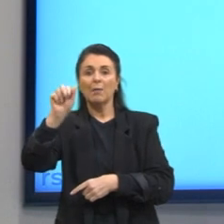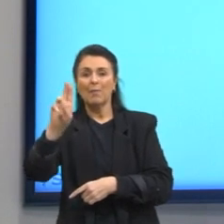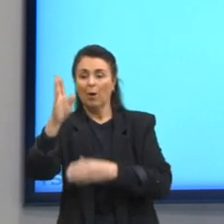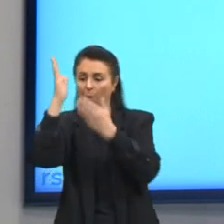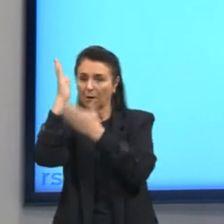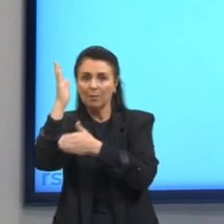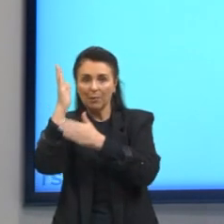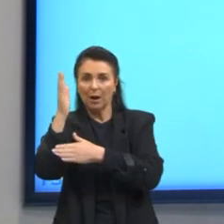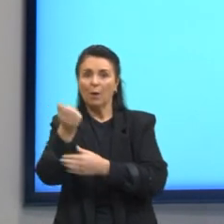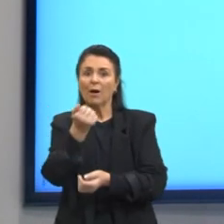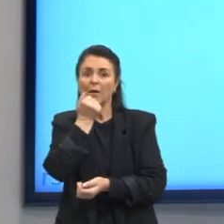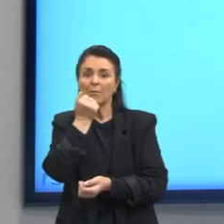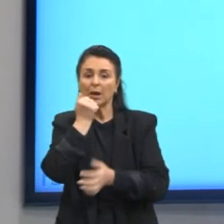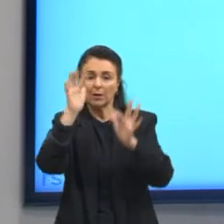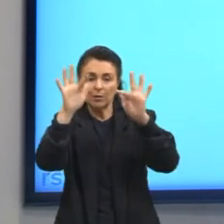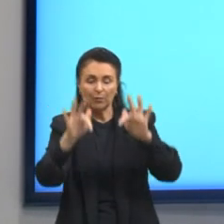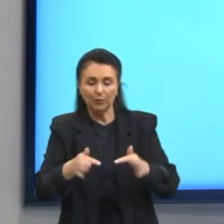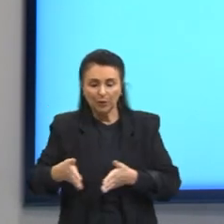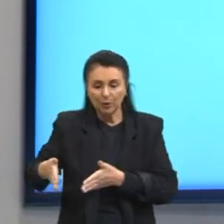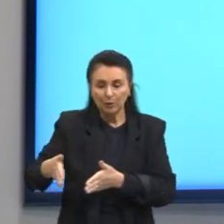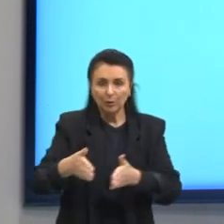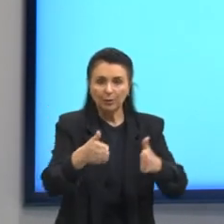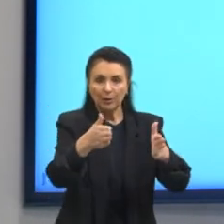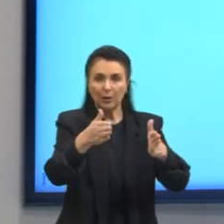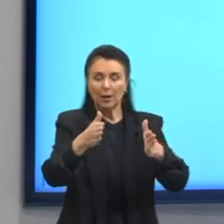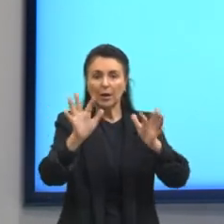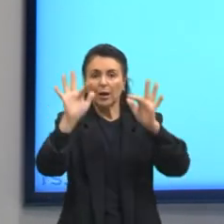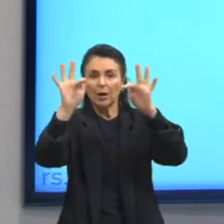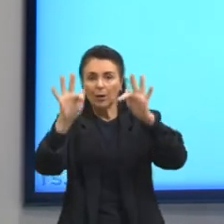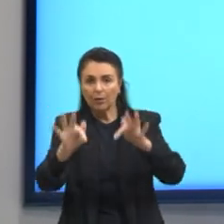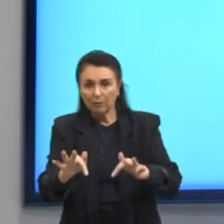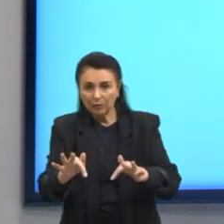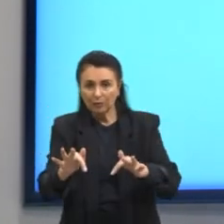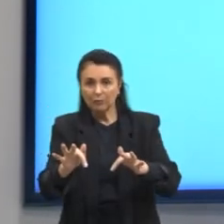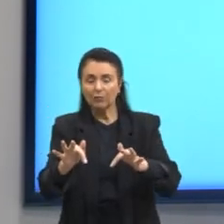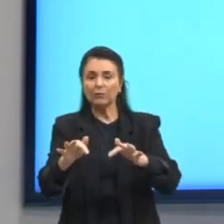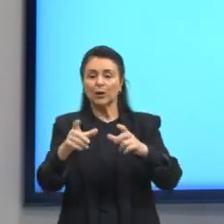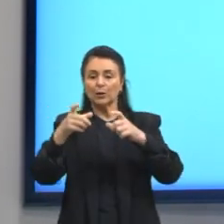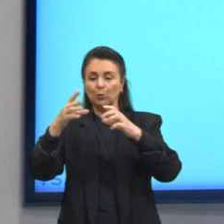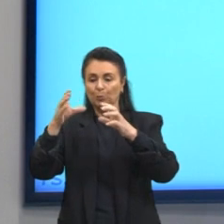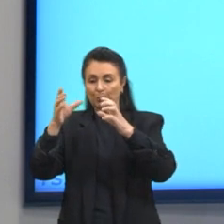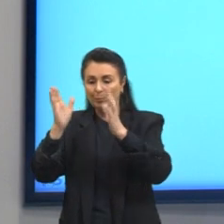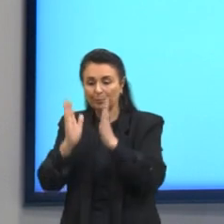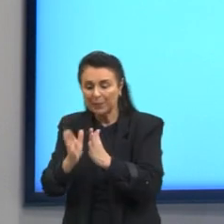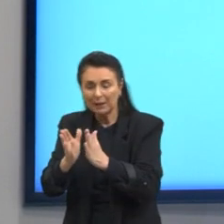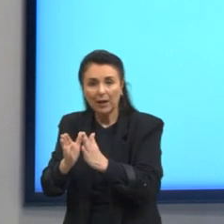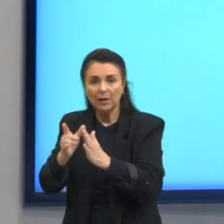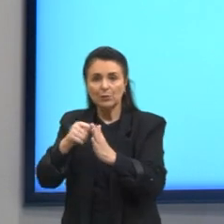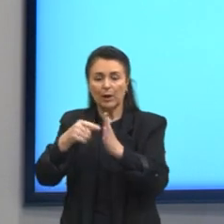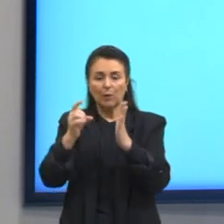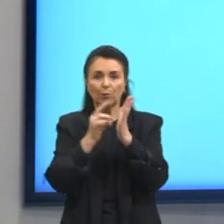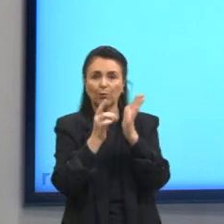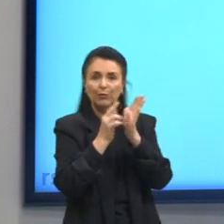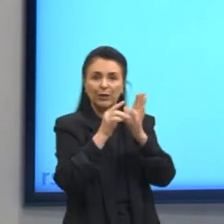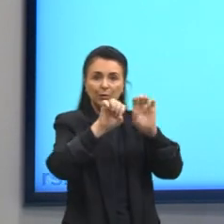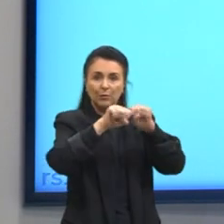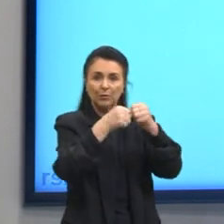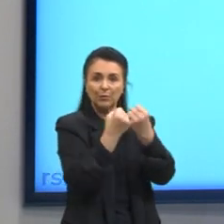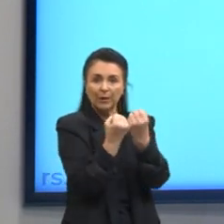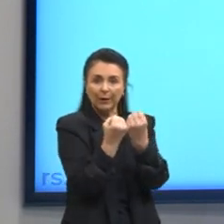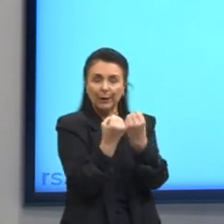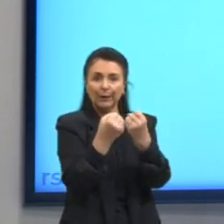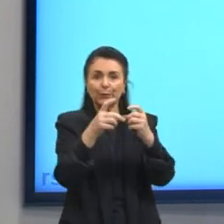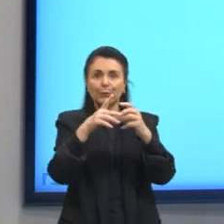é o fim do caminho é um resto de toco é um caco de vidro é a noite então essa